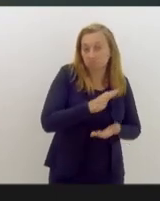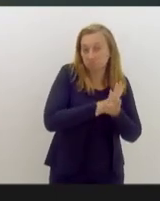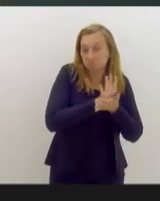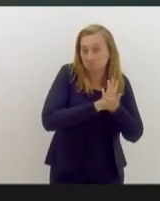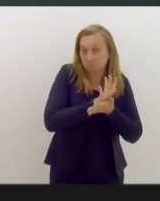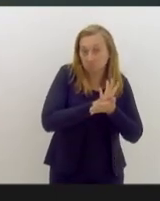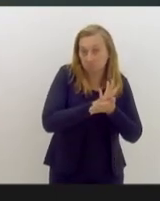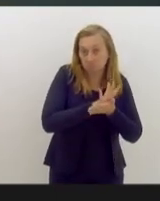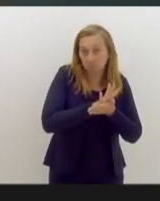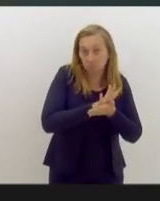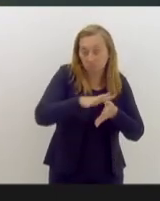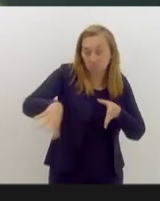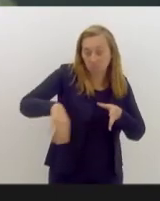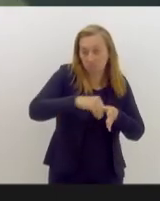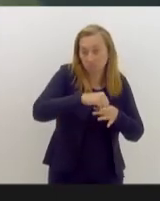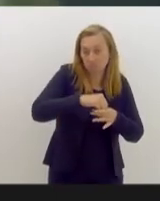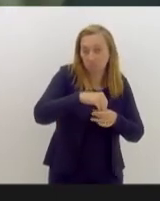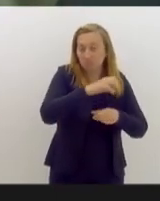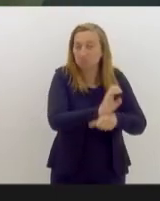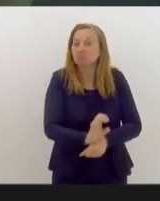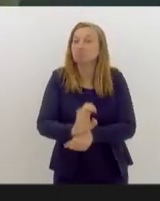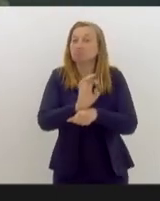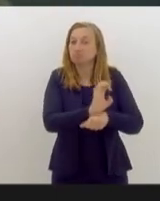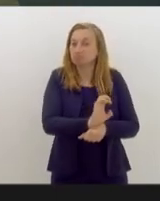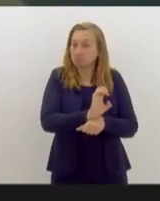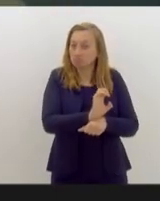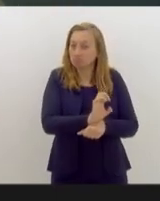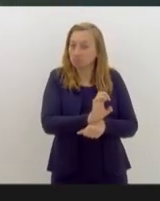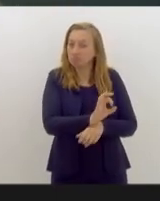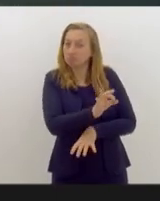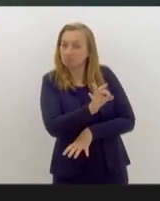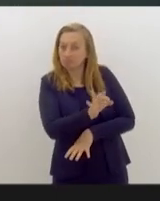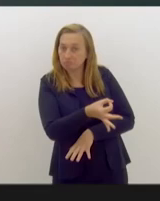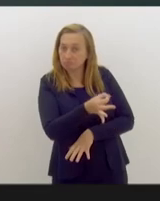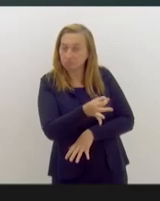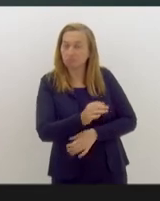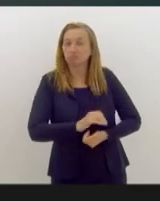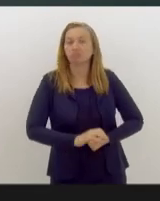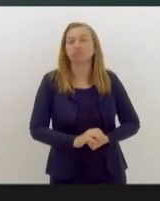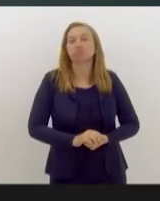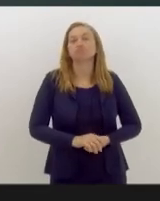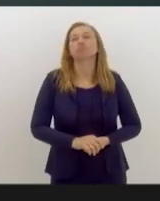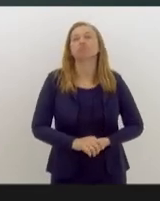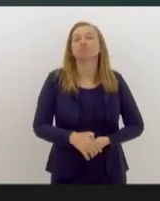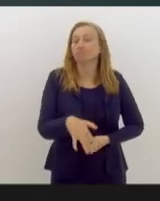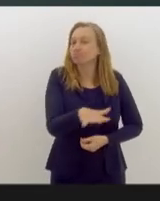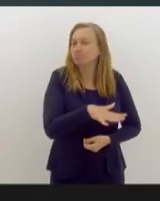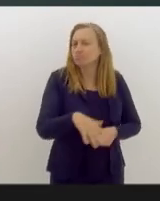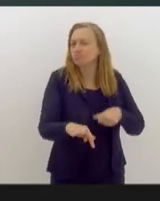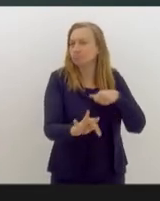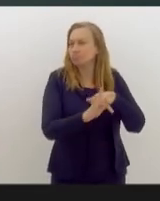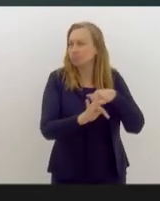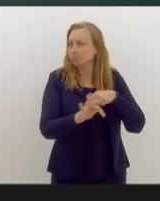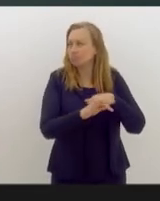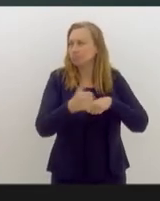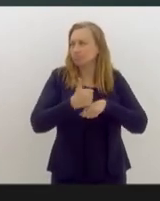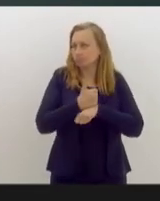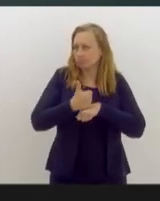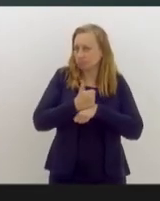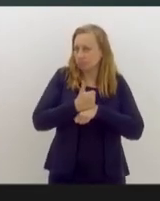prática da implementação nos estados veio confirmar, de que a área técnica